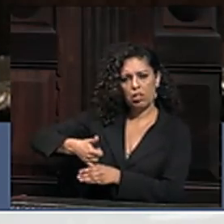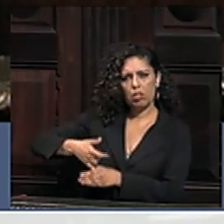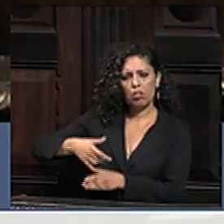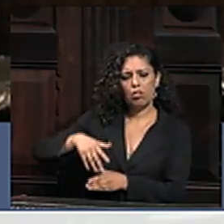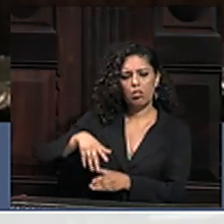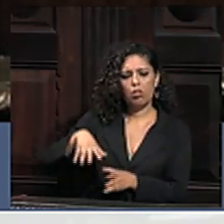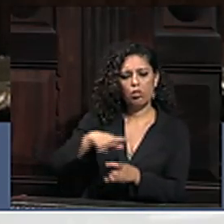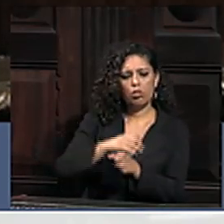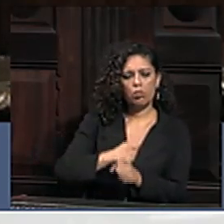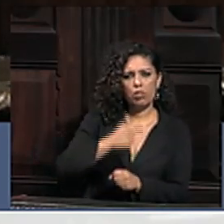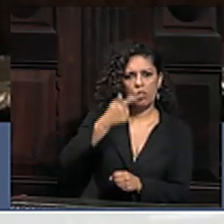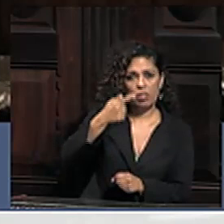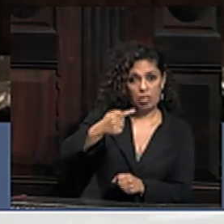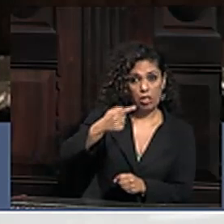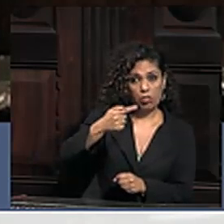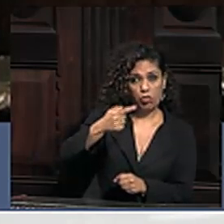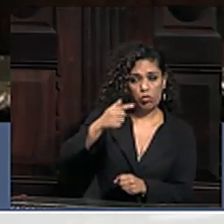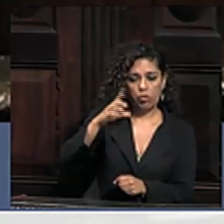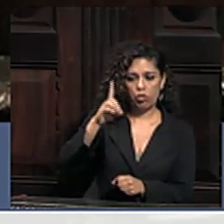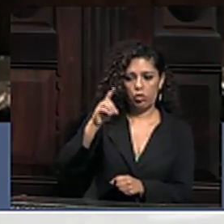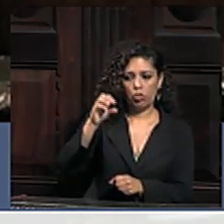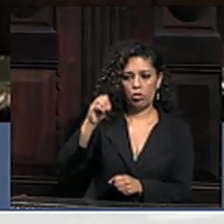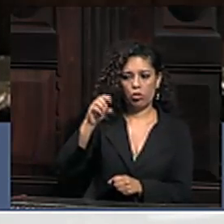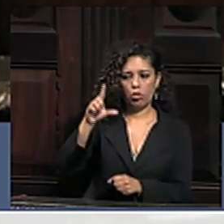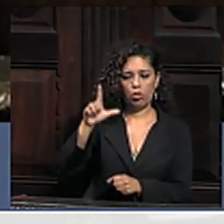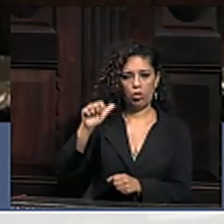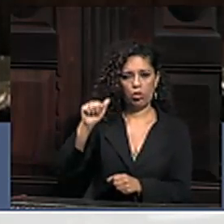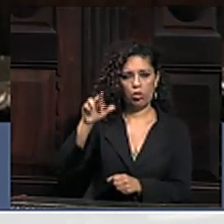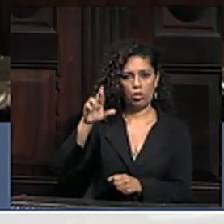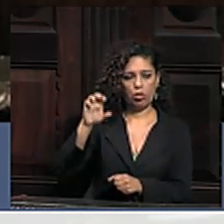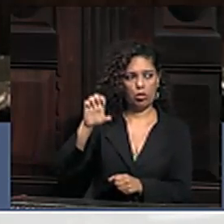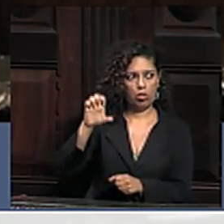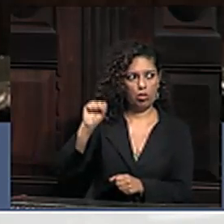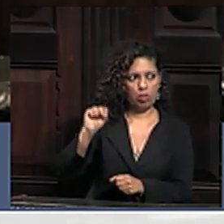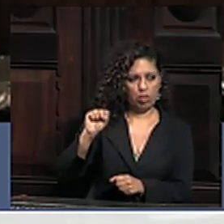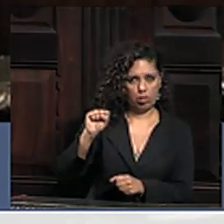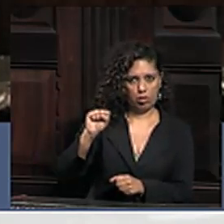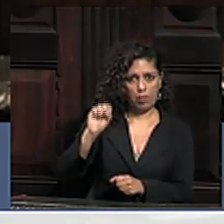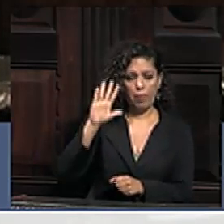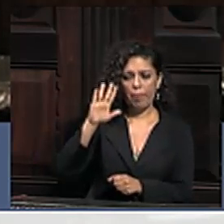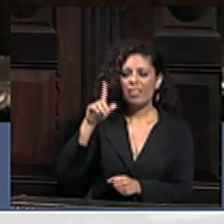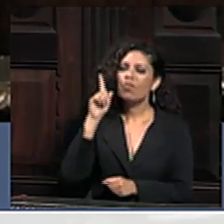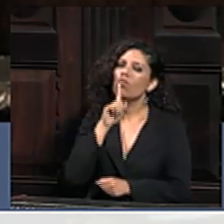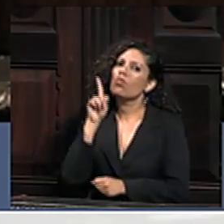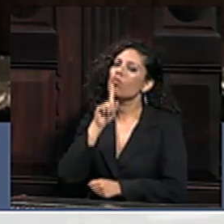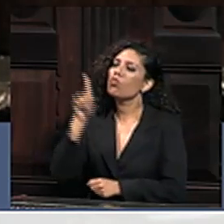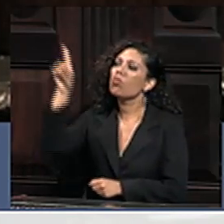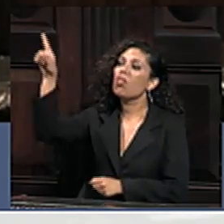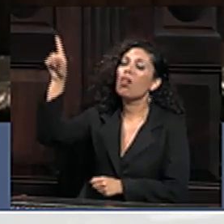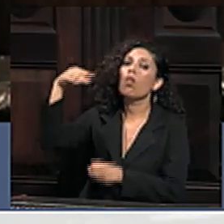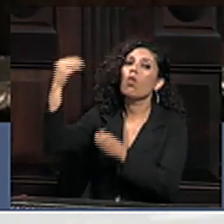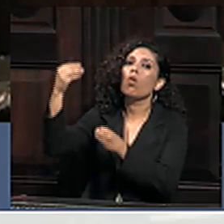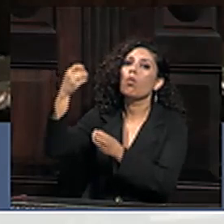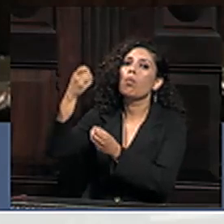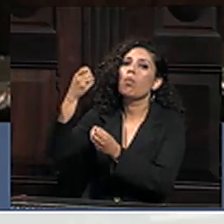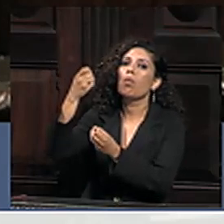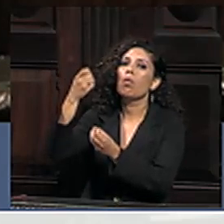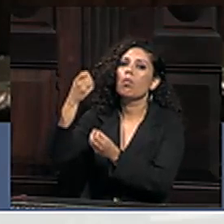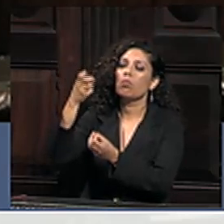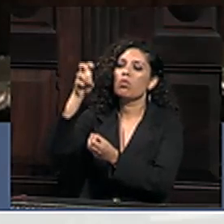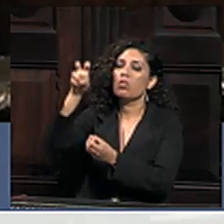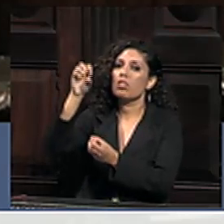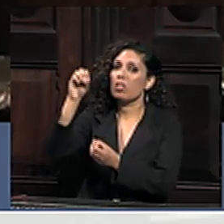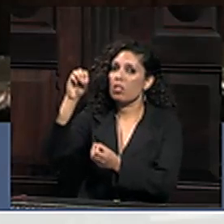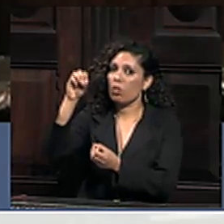A extração do óleo de xisto nos Estados Unidos chega a custar $50 o barril. Continua afirmando o senador